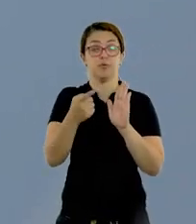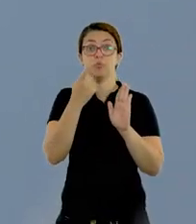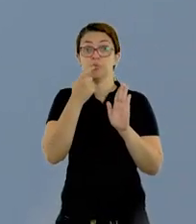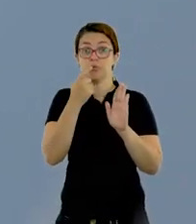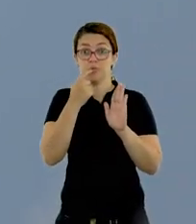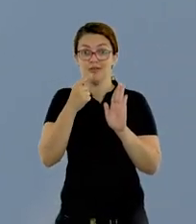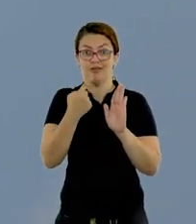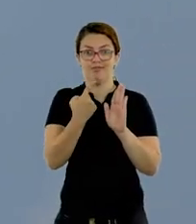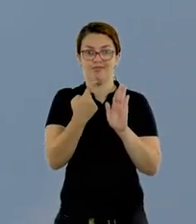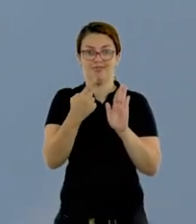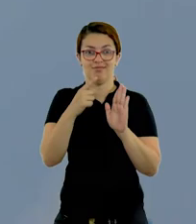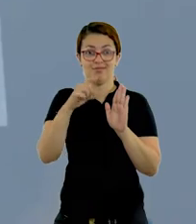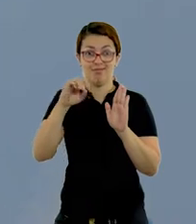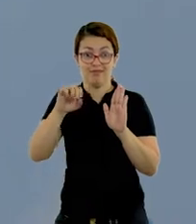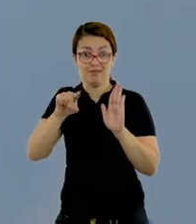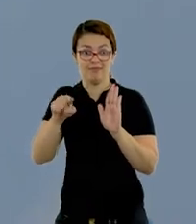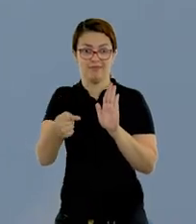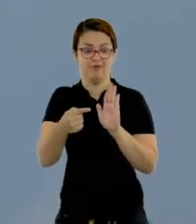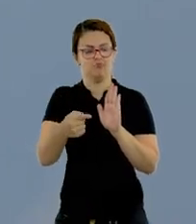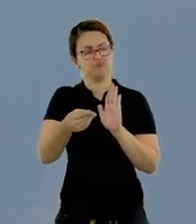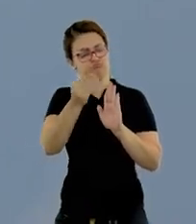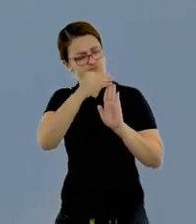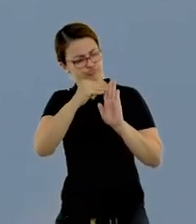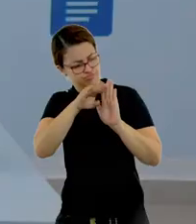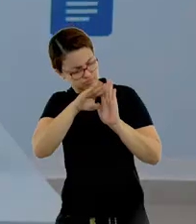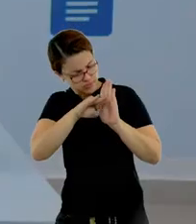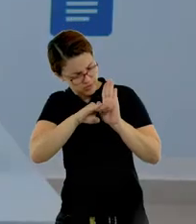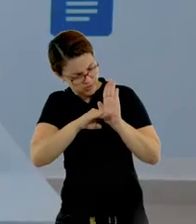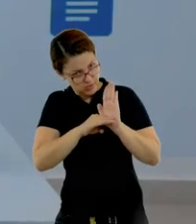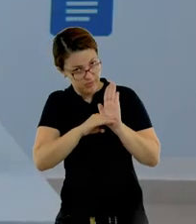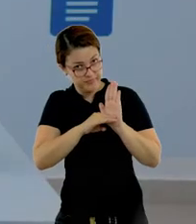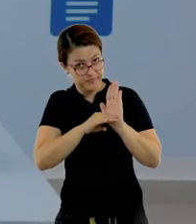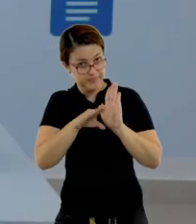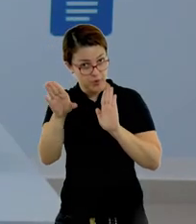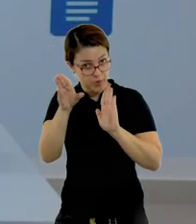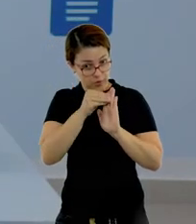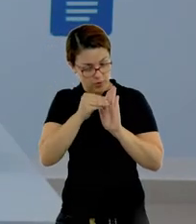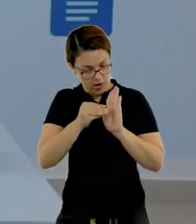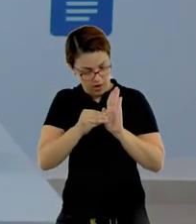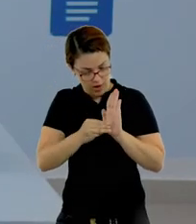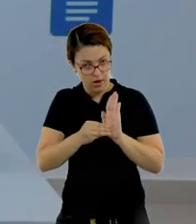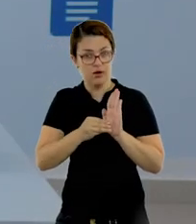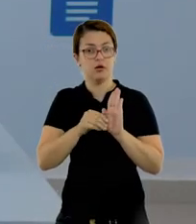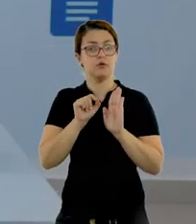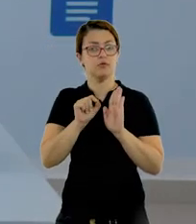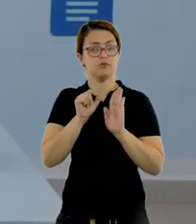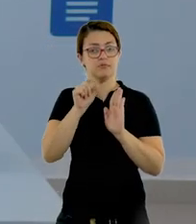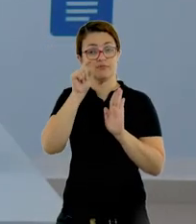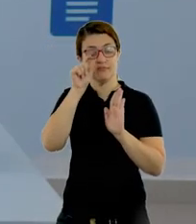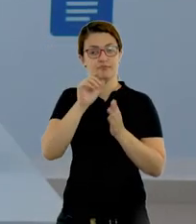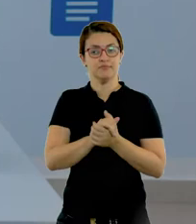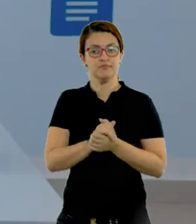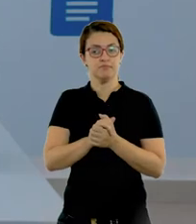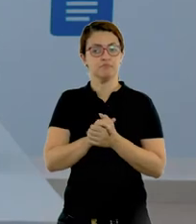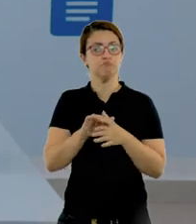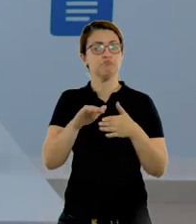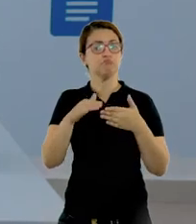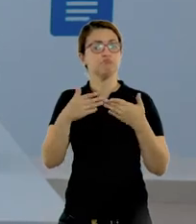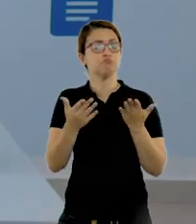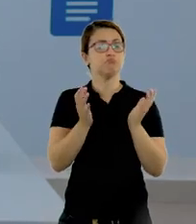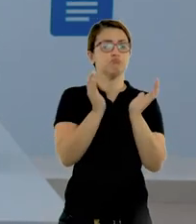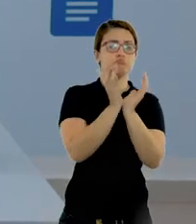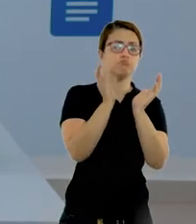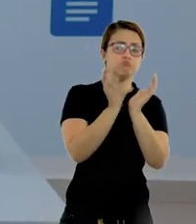a vermelha, 10.000. Com base nessa tabela que você vai registrar no seu caderno, você vai descobrir que